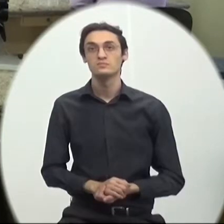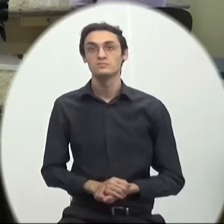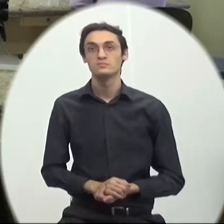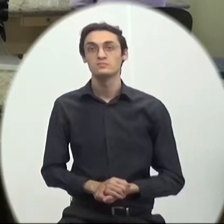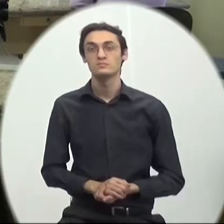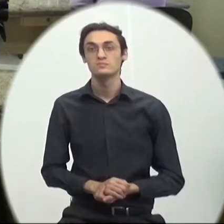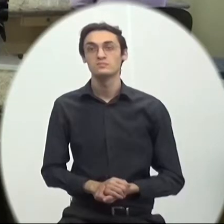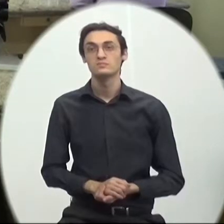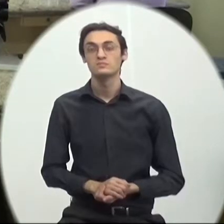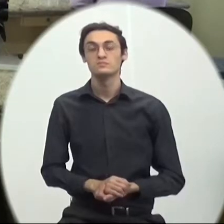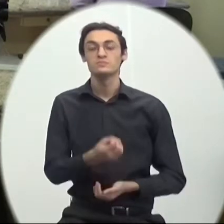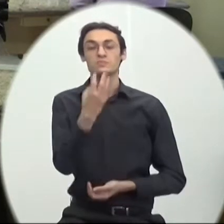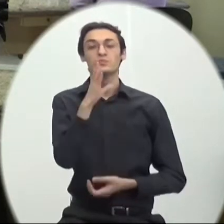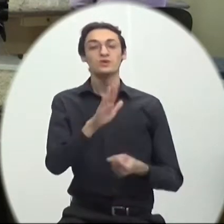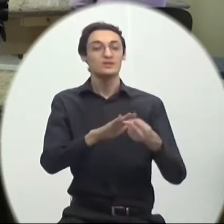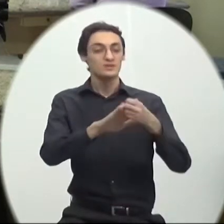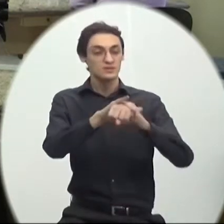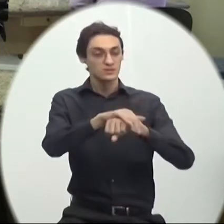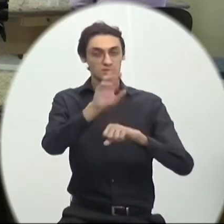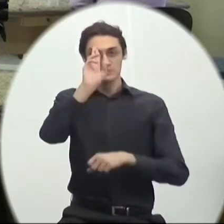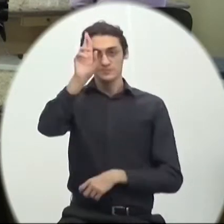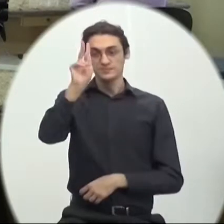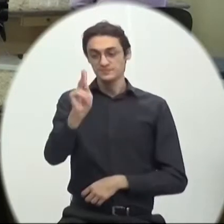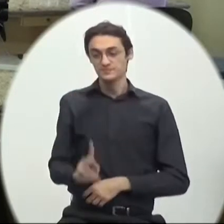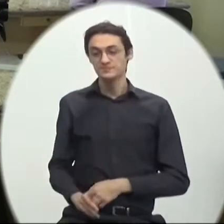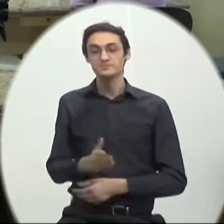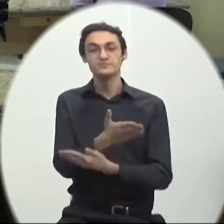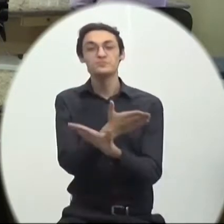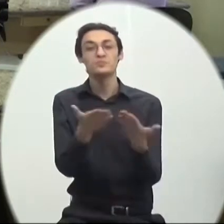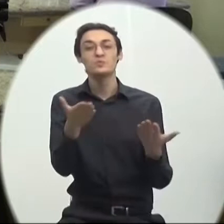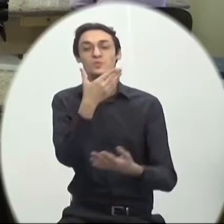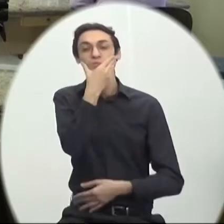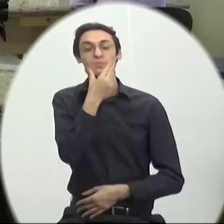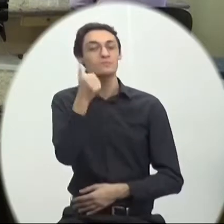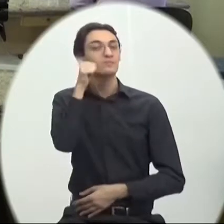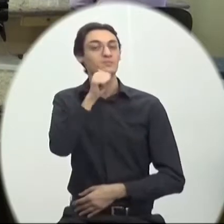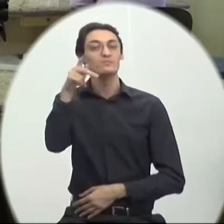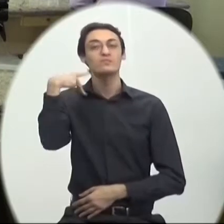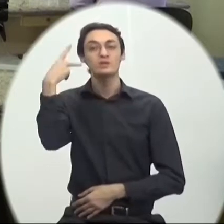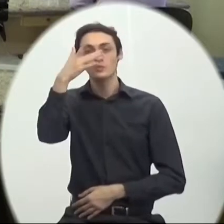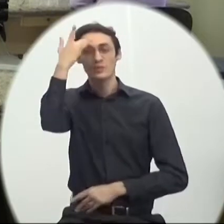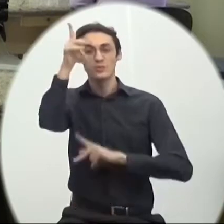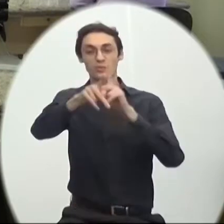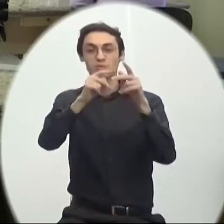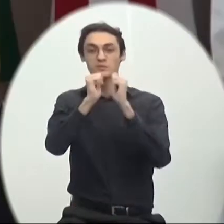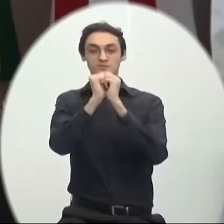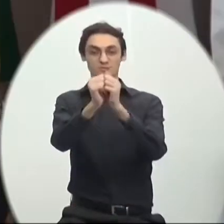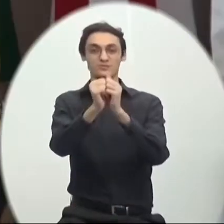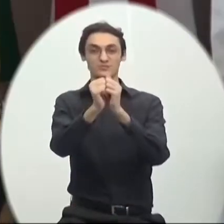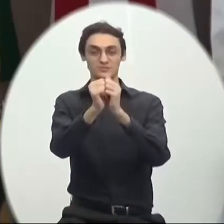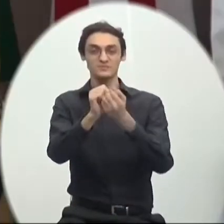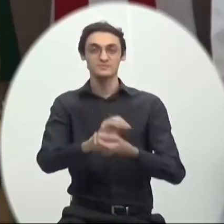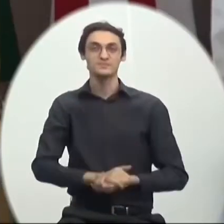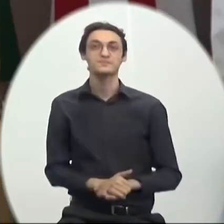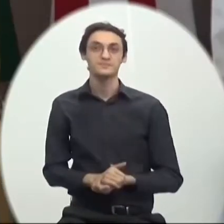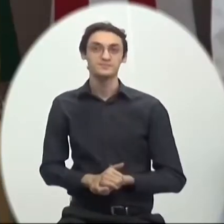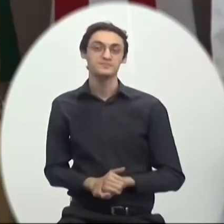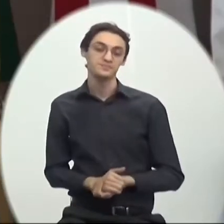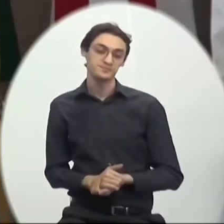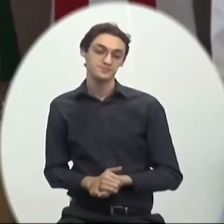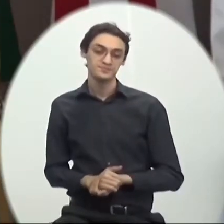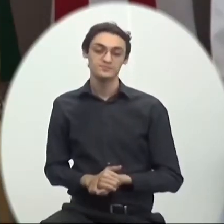Boa noite, senhor presidente, senhores vereadores, vereadoras, todo o público que nos assiste. Senhores